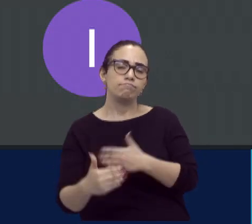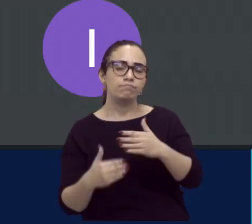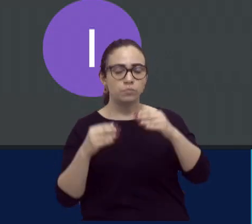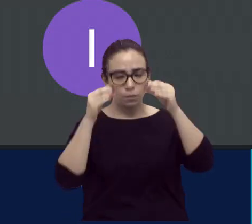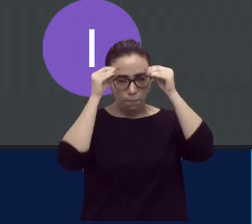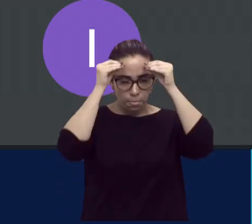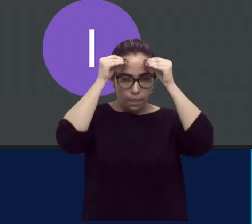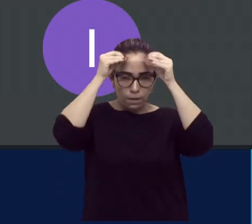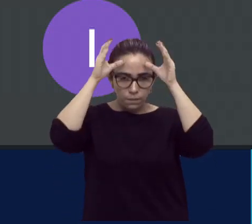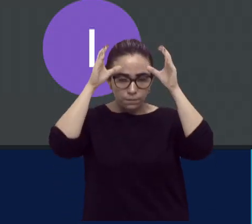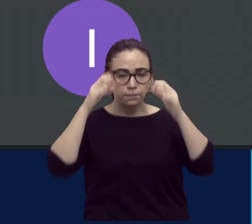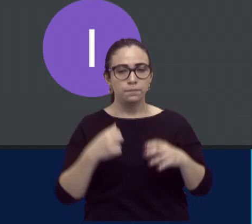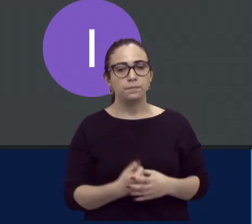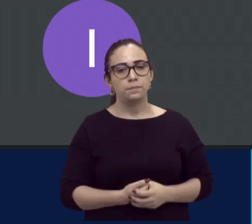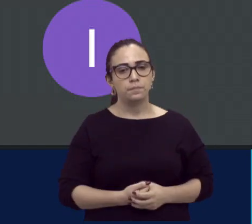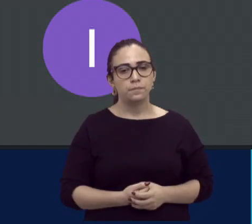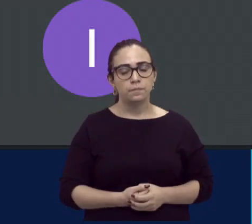conhecimento,